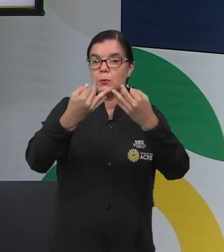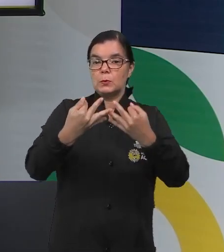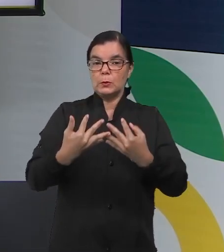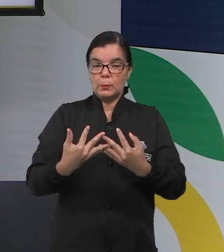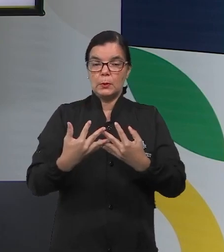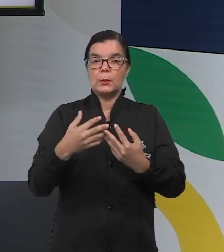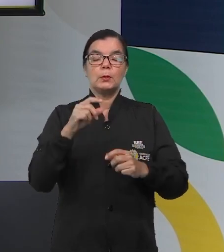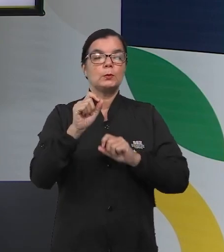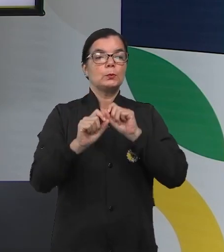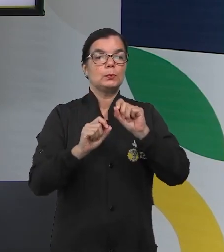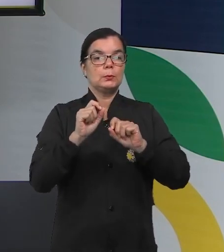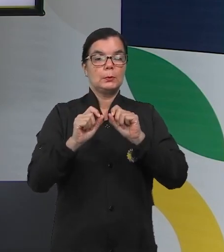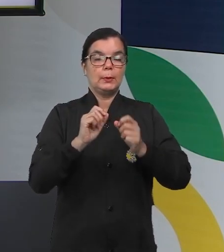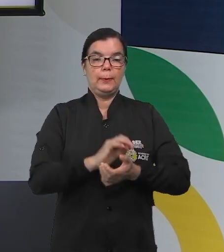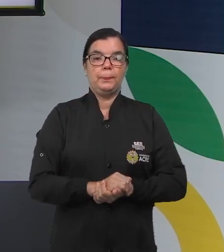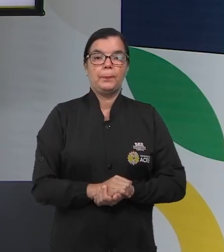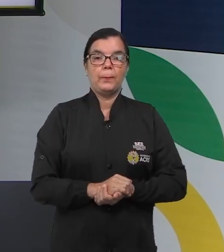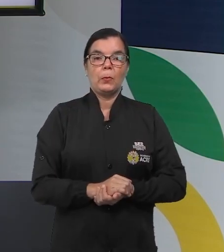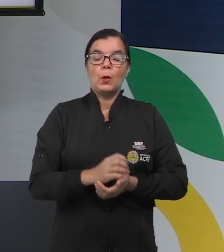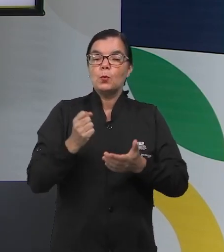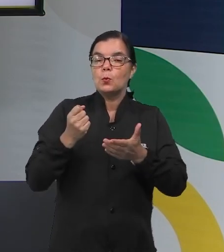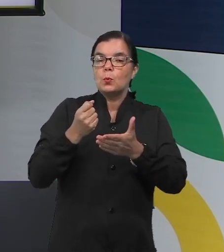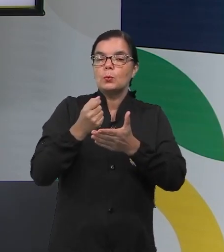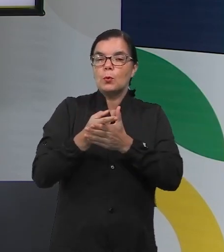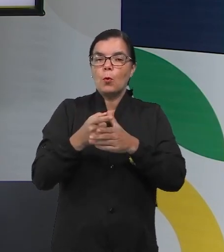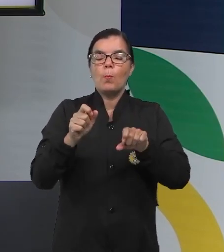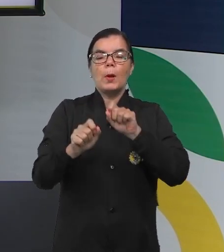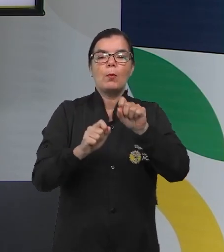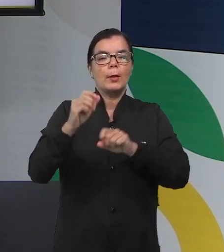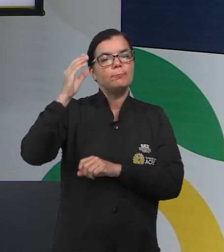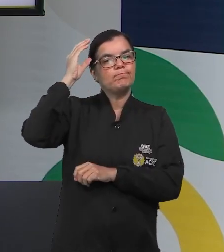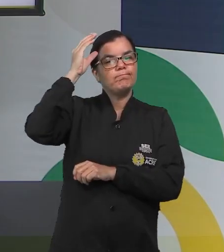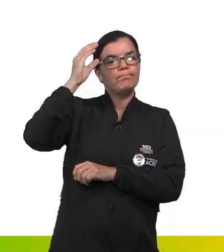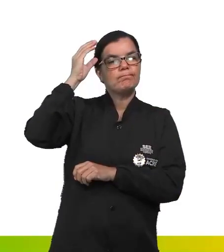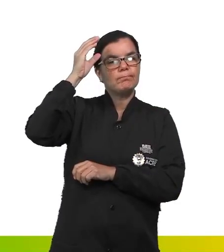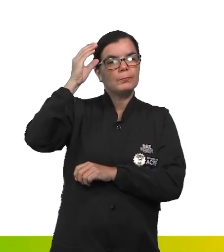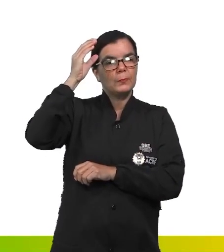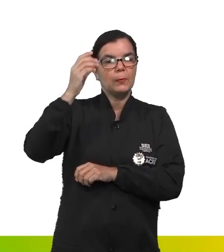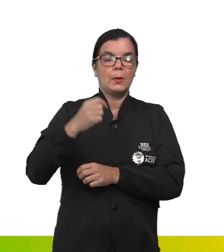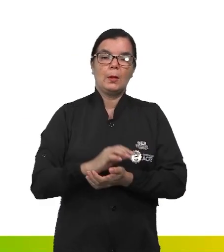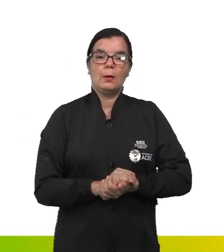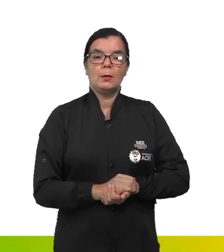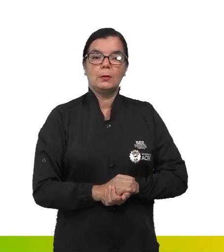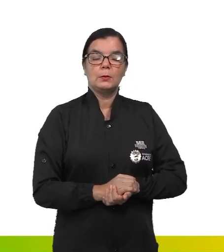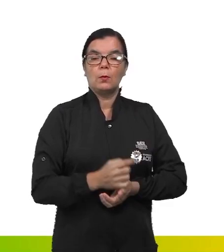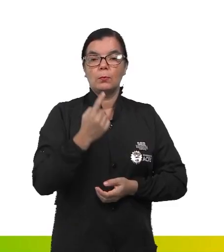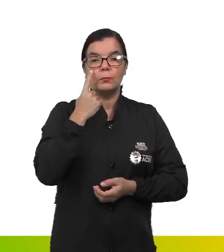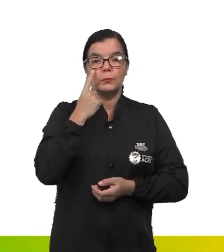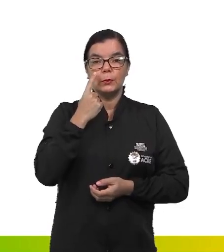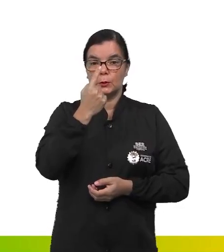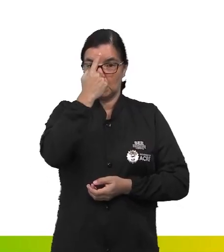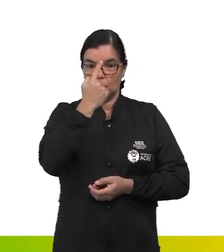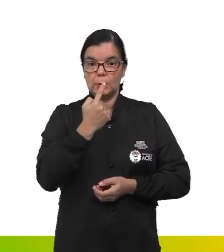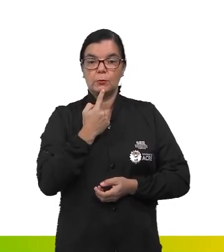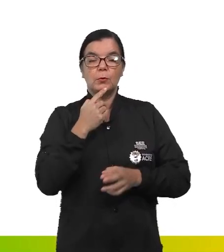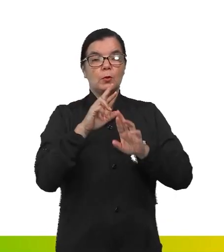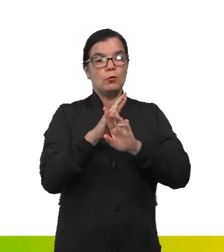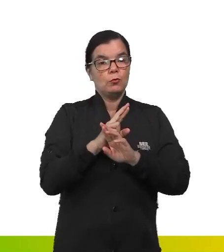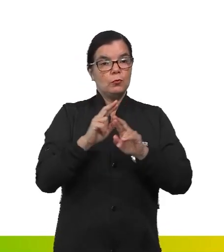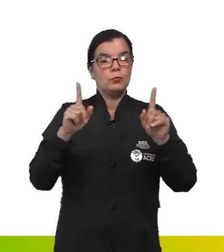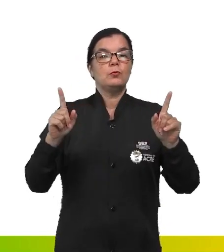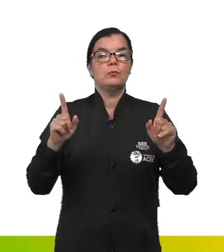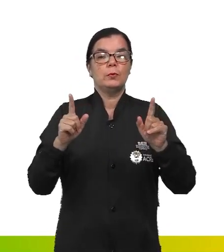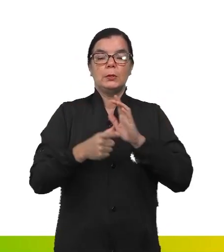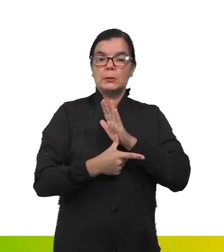mais aqui do consumo consciente. Quero que vocês vejam essa imagem aqui, tá, pessoal? Diferente da